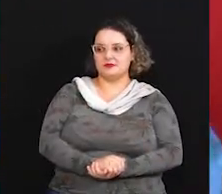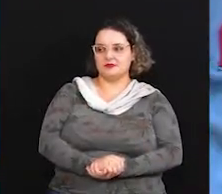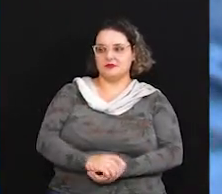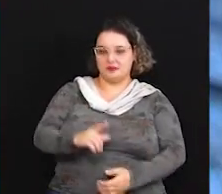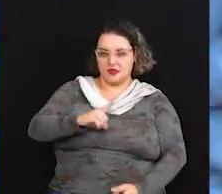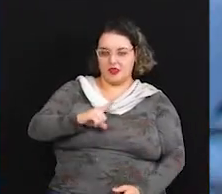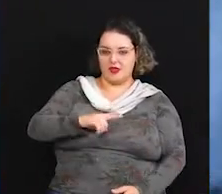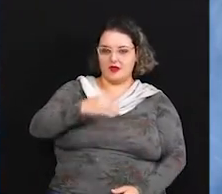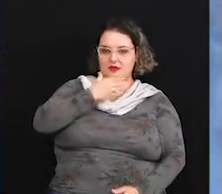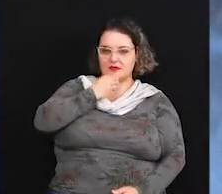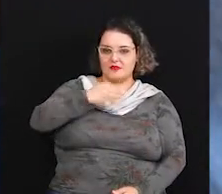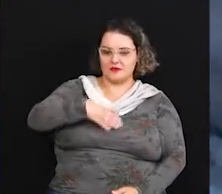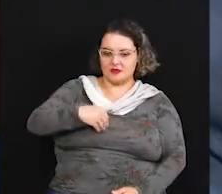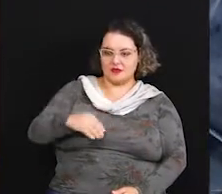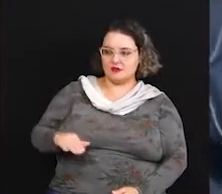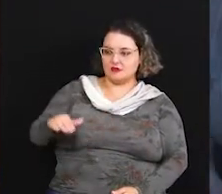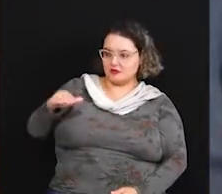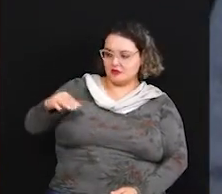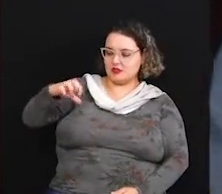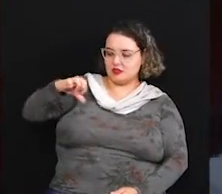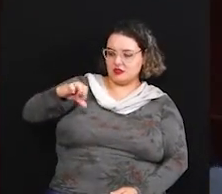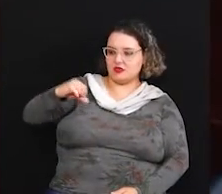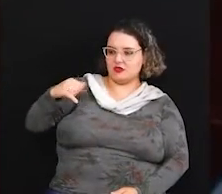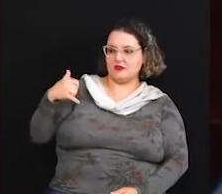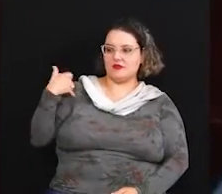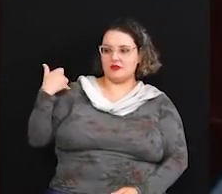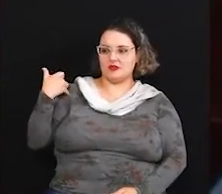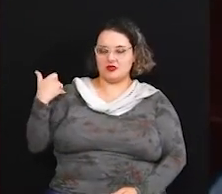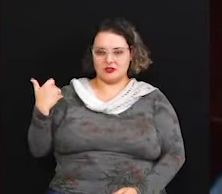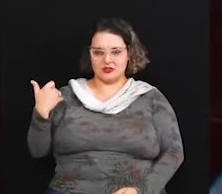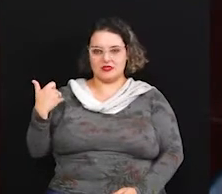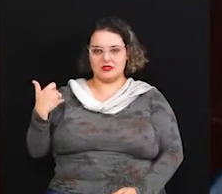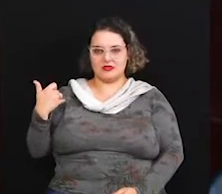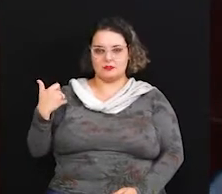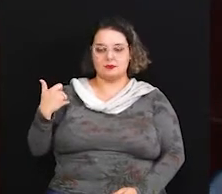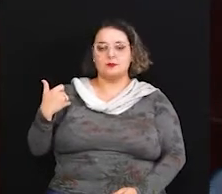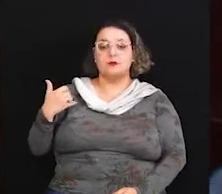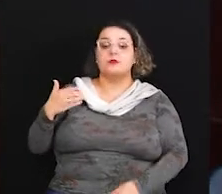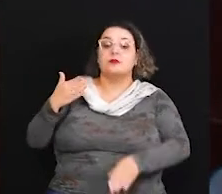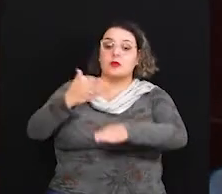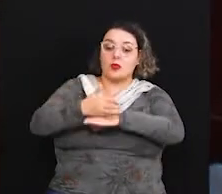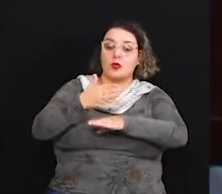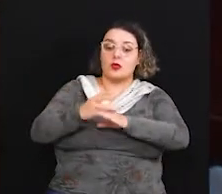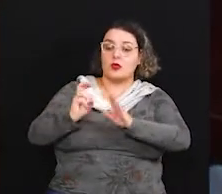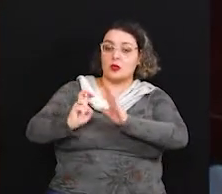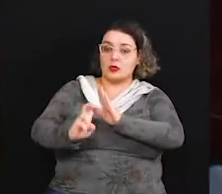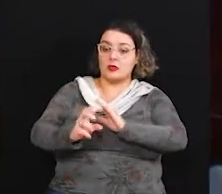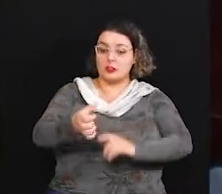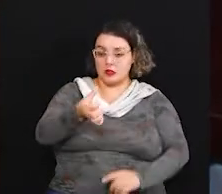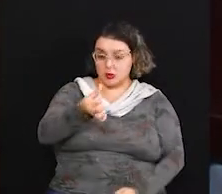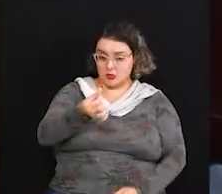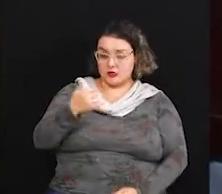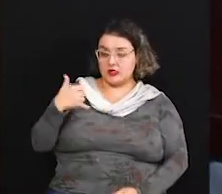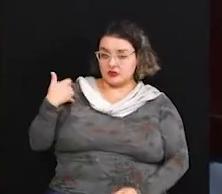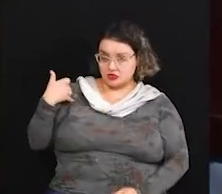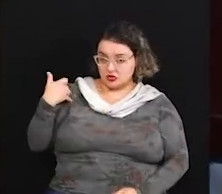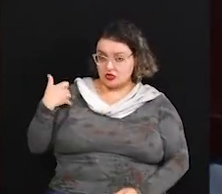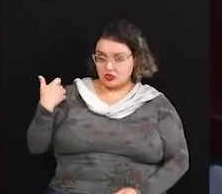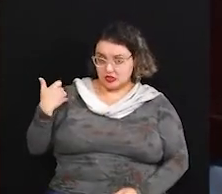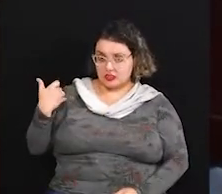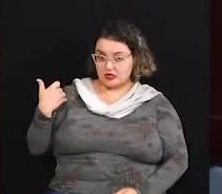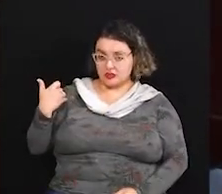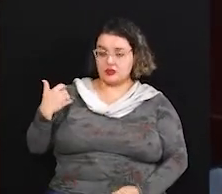Eu tenho um menino de 9 anos, que ele frequentou a creche até os 6 anos de